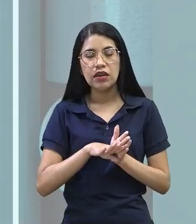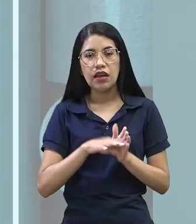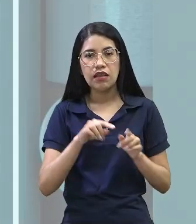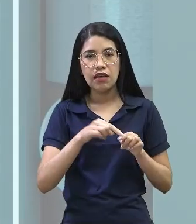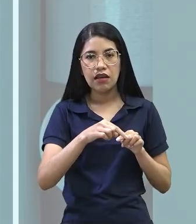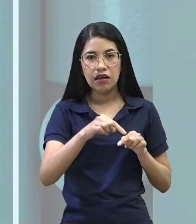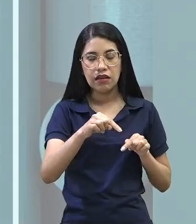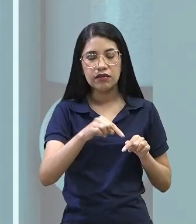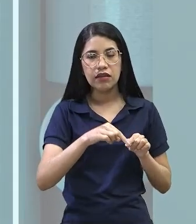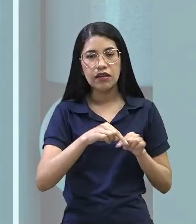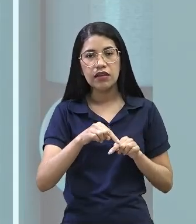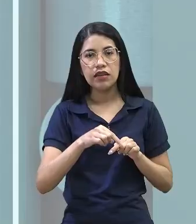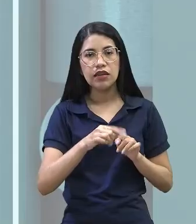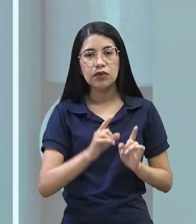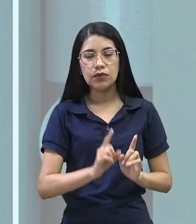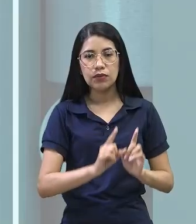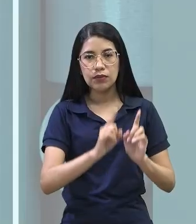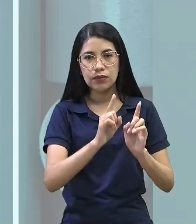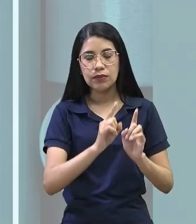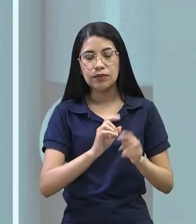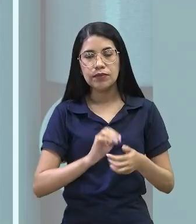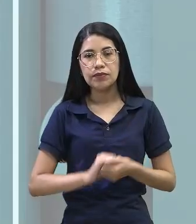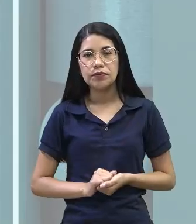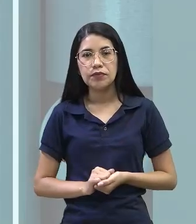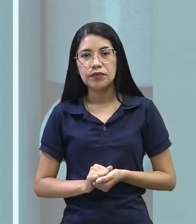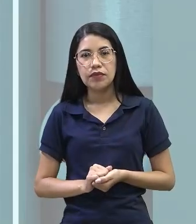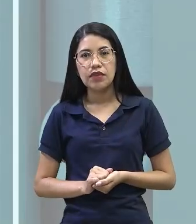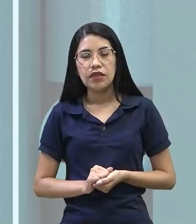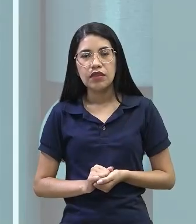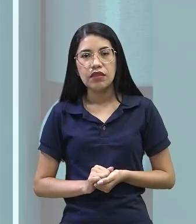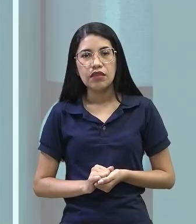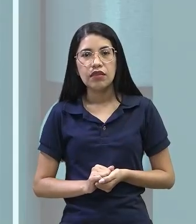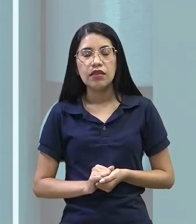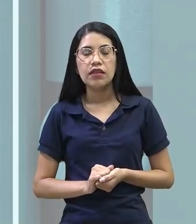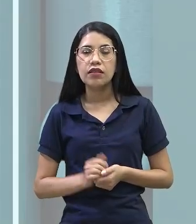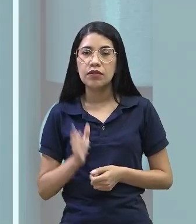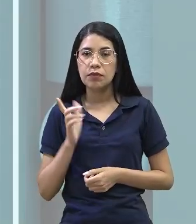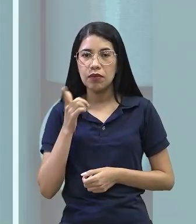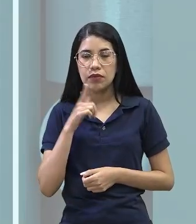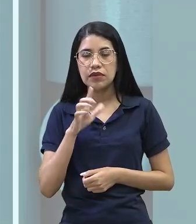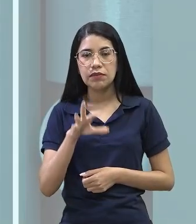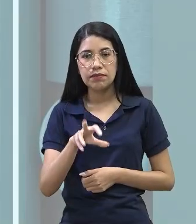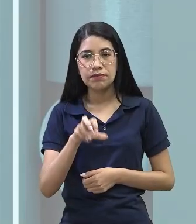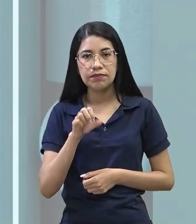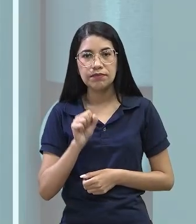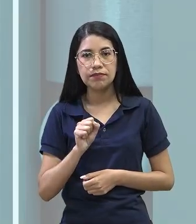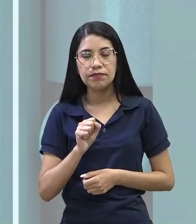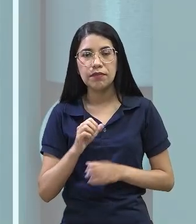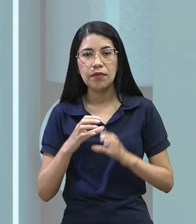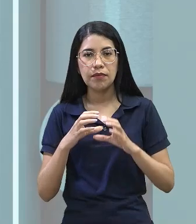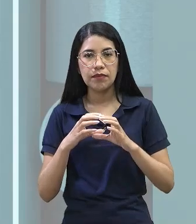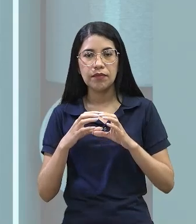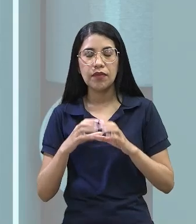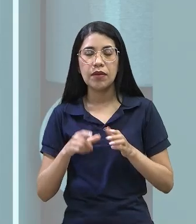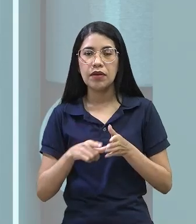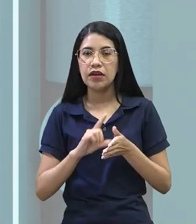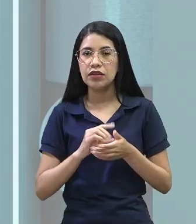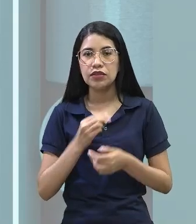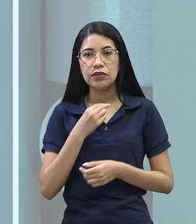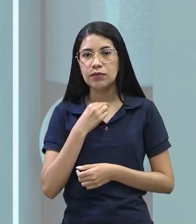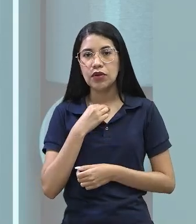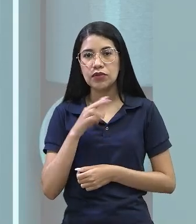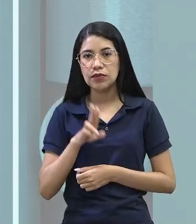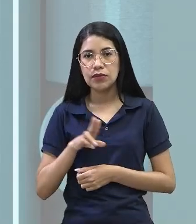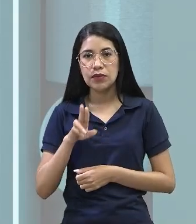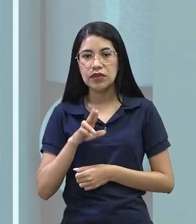abaixo do seu próprio grupo. E aí sim eles podem pegar a bola com as mãos. Antes disso, eles não podem